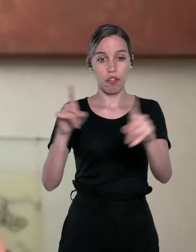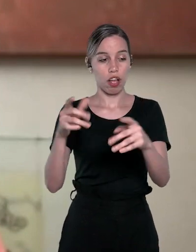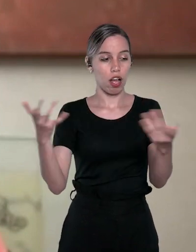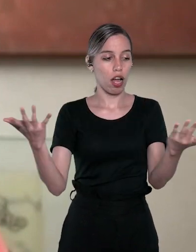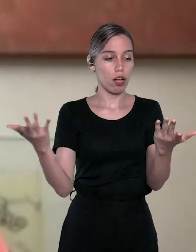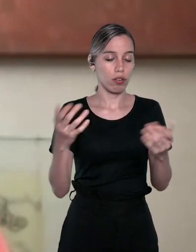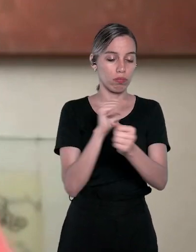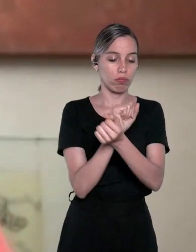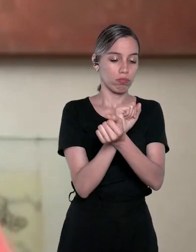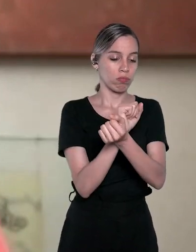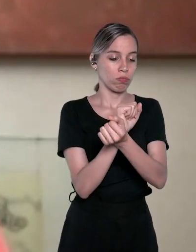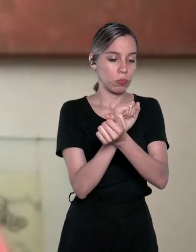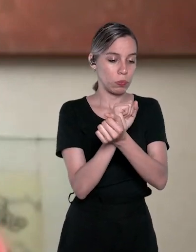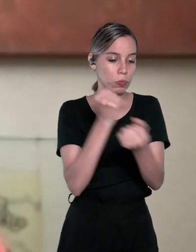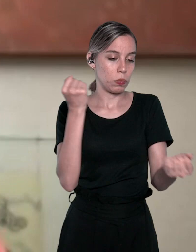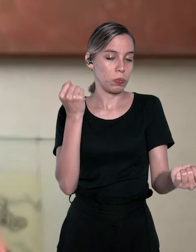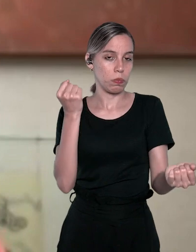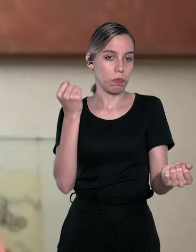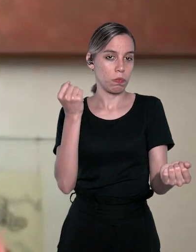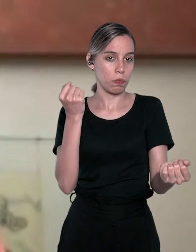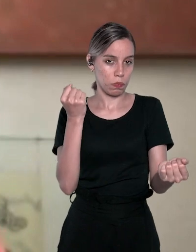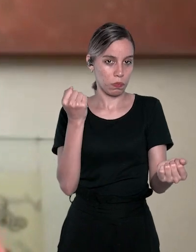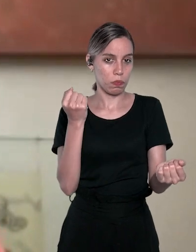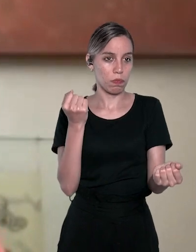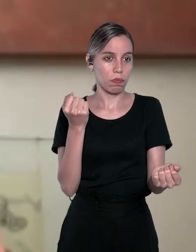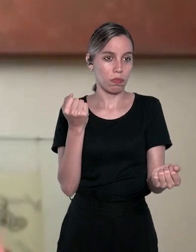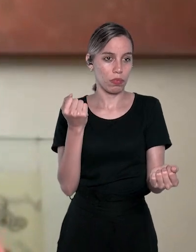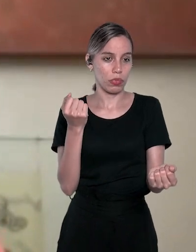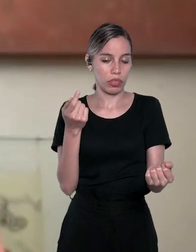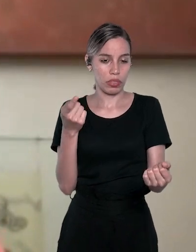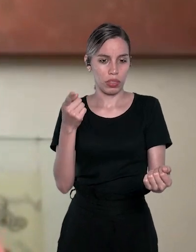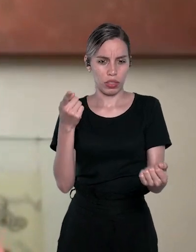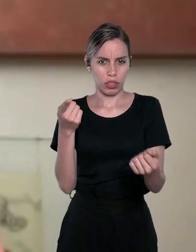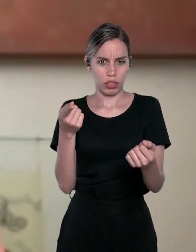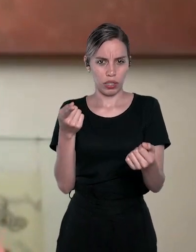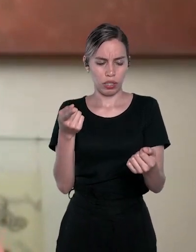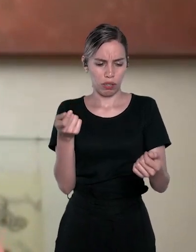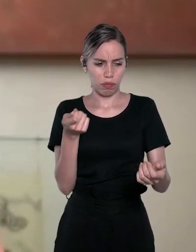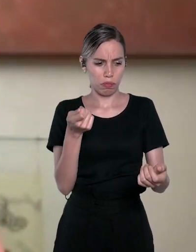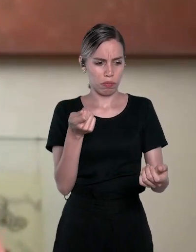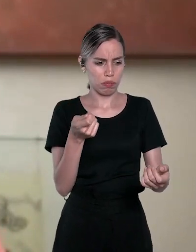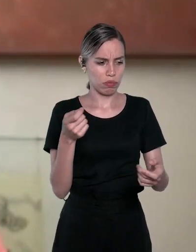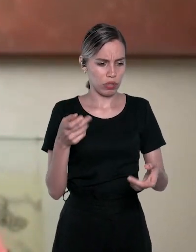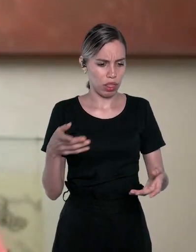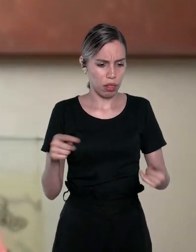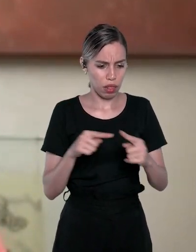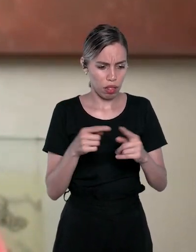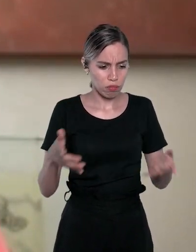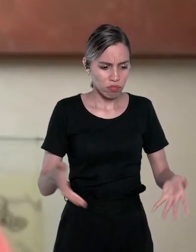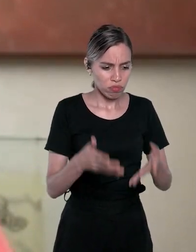libertários, rompendo os grilhões do opróbrio e da opressão.